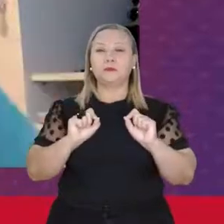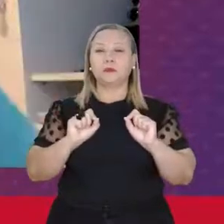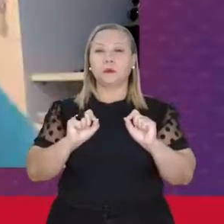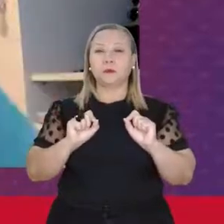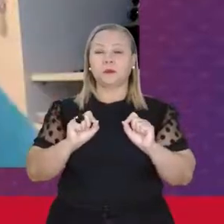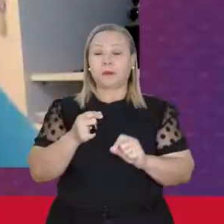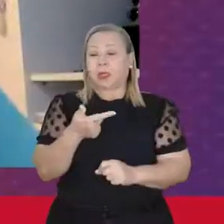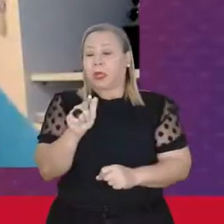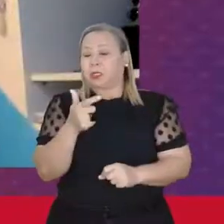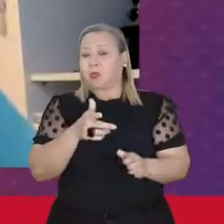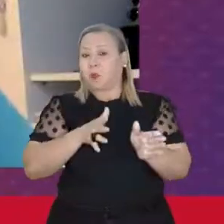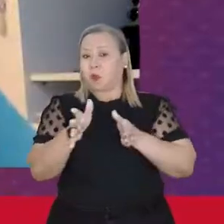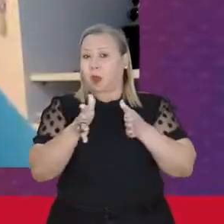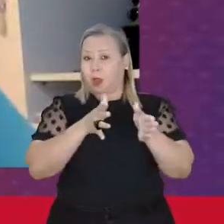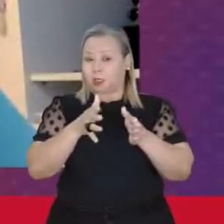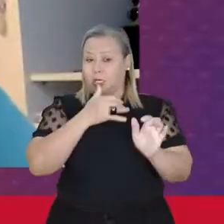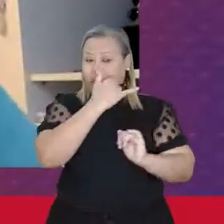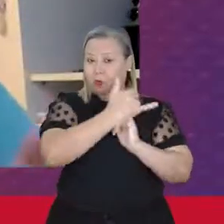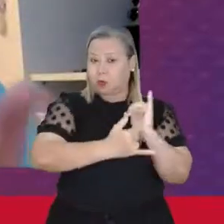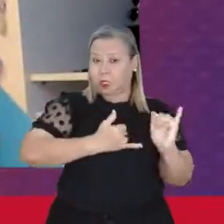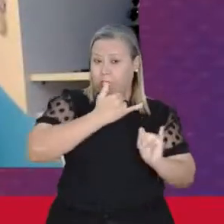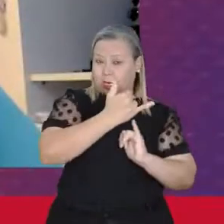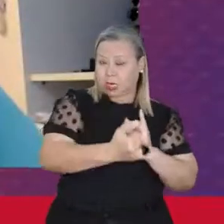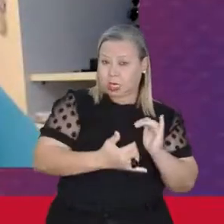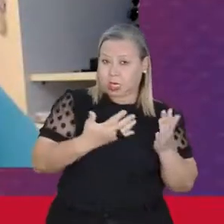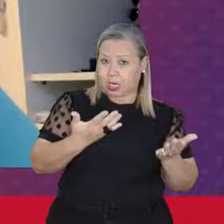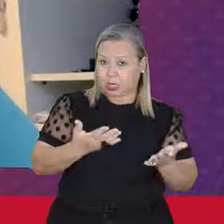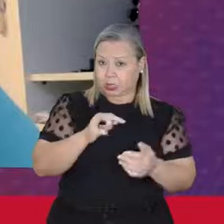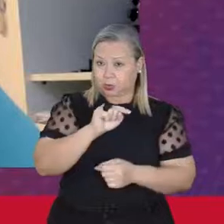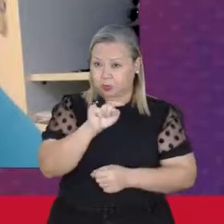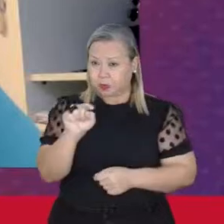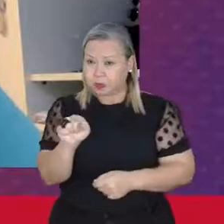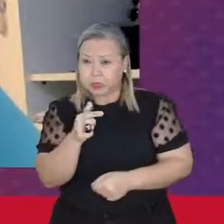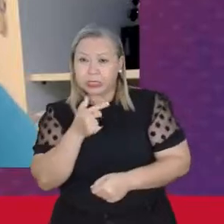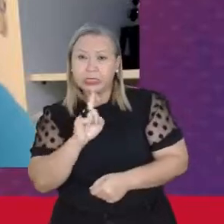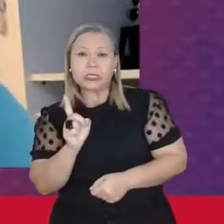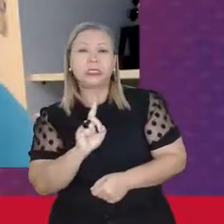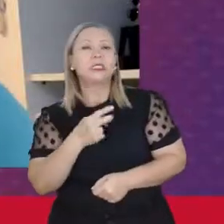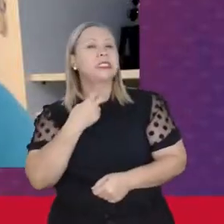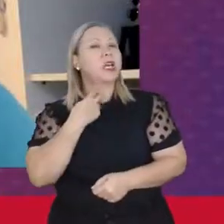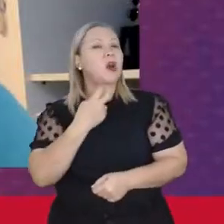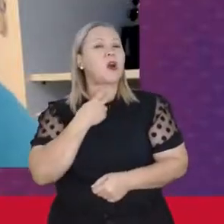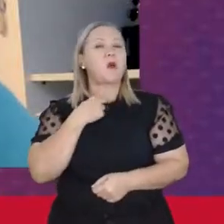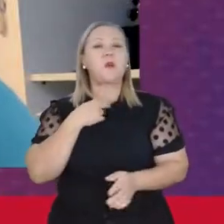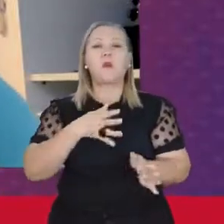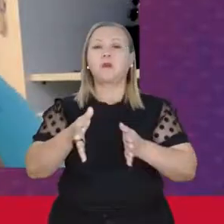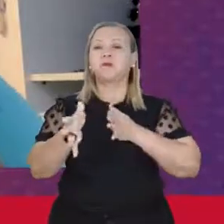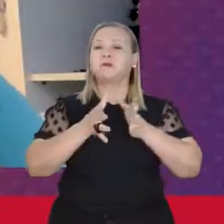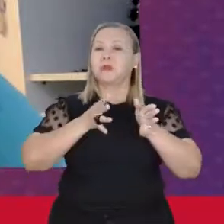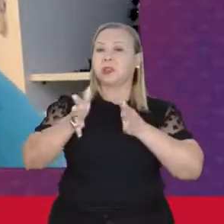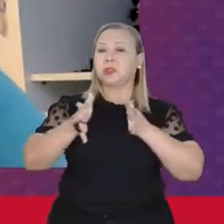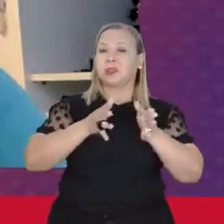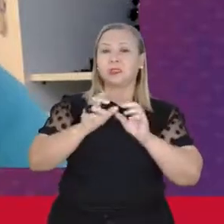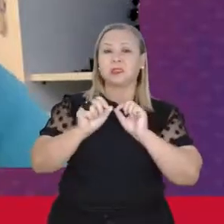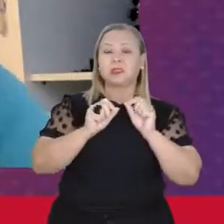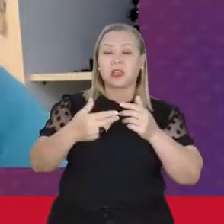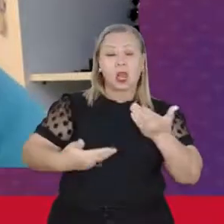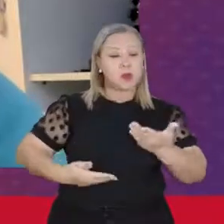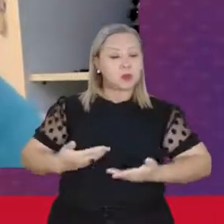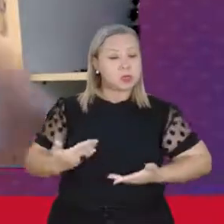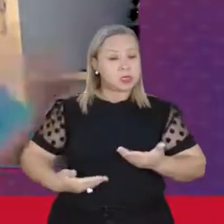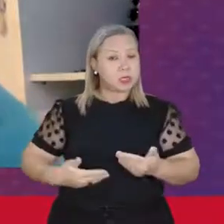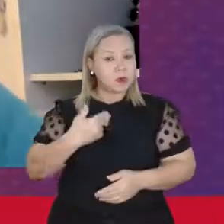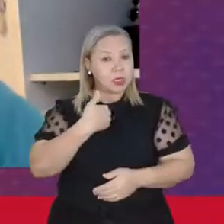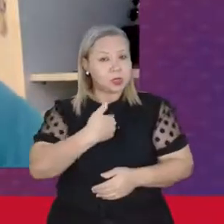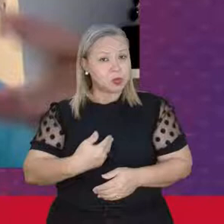de não ter acesso à internet, você não pode acessar aos serviços